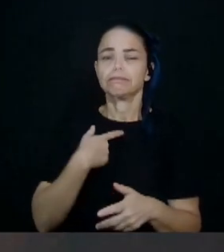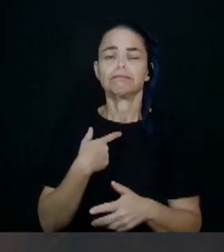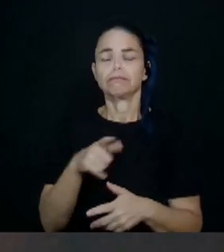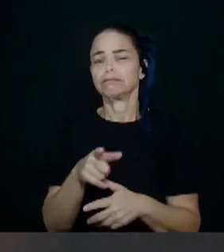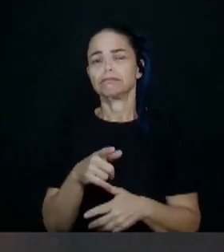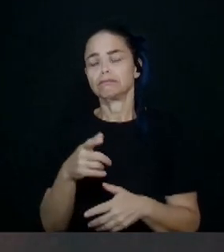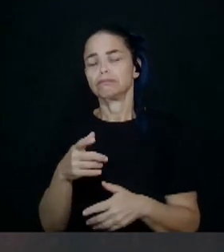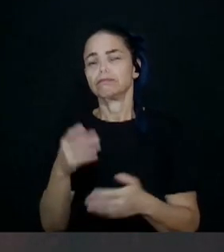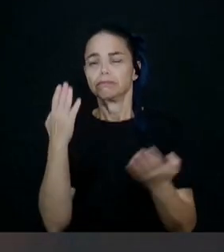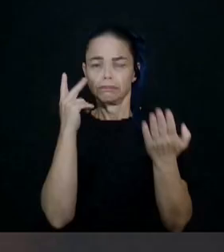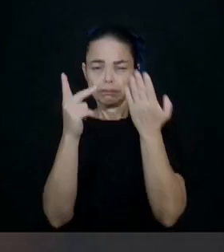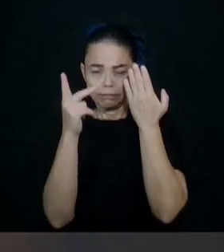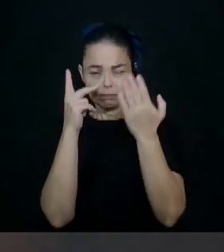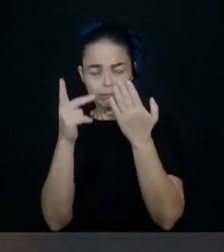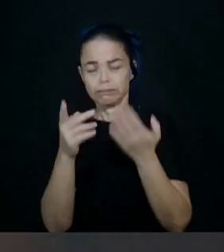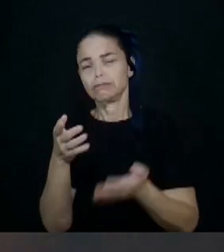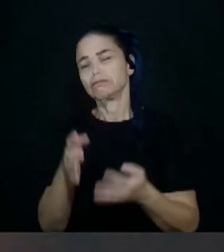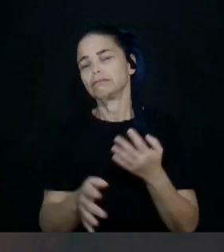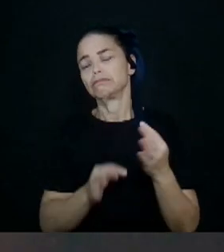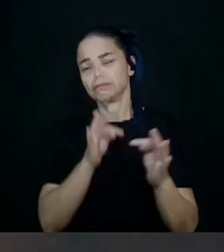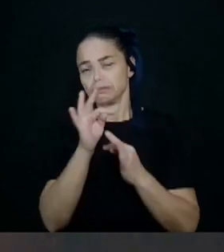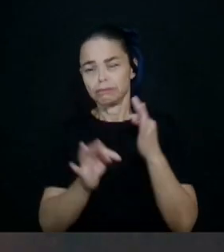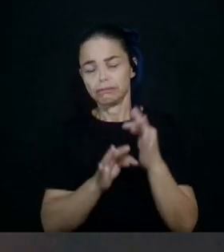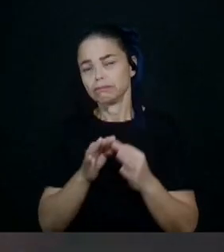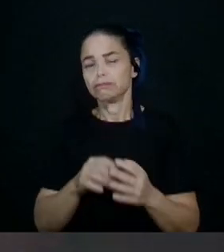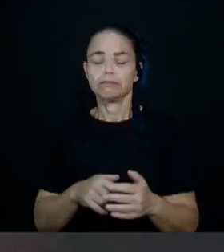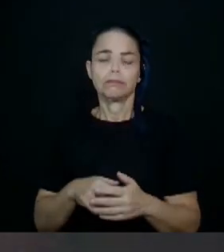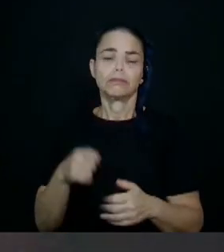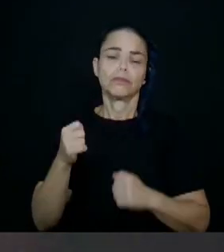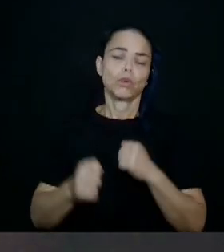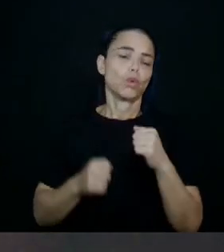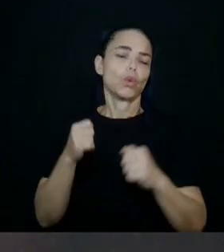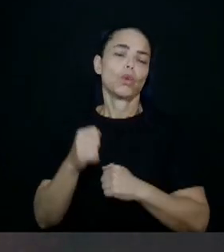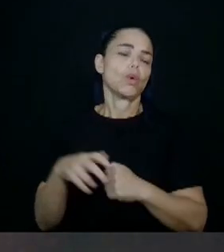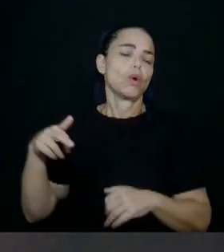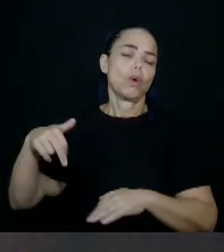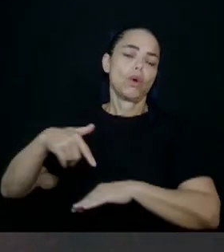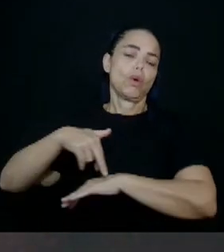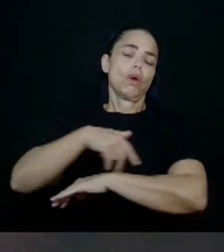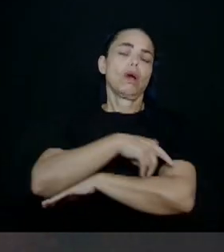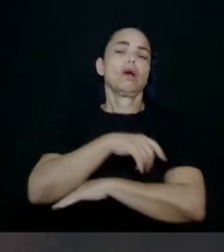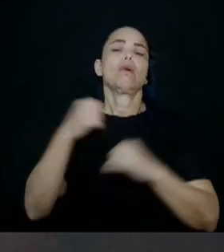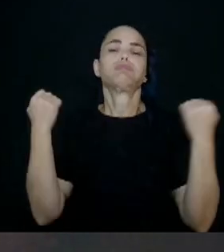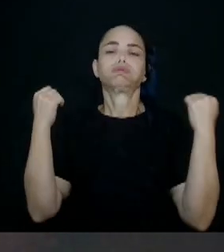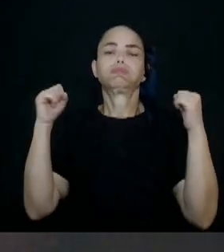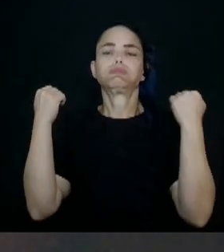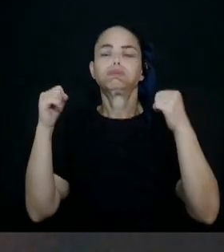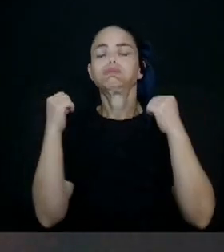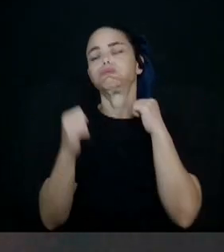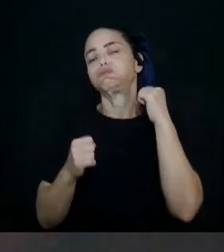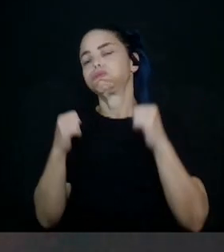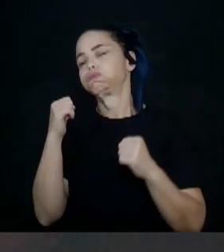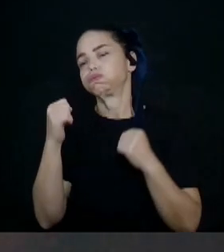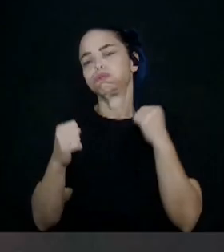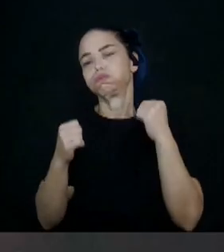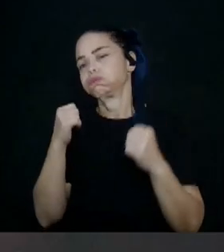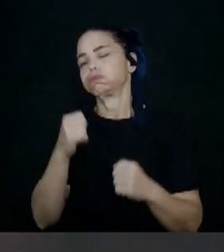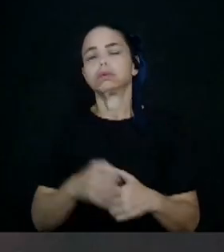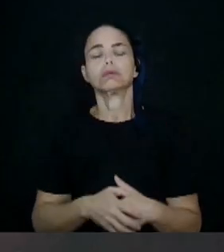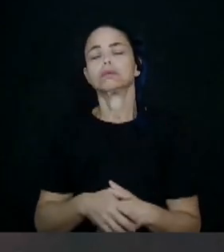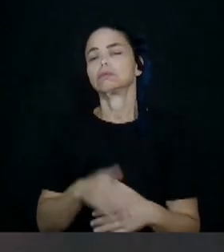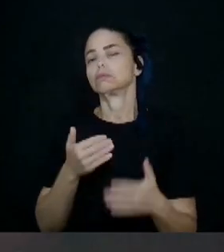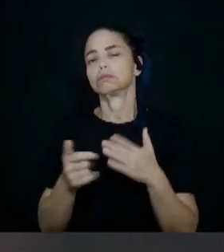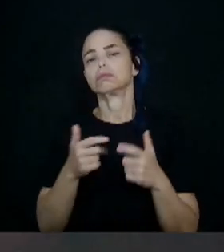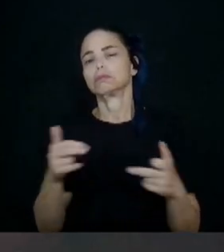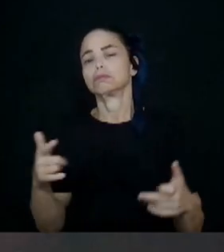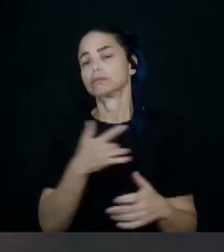psicoterapia. Tem tantas atividades, né, ao ar livre, caminhadas, um cardio, qualquer coisa que você possa fazer e você ter aí a sua